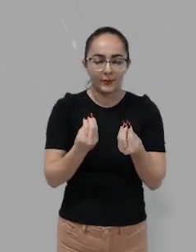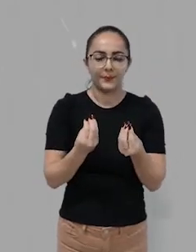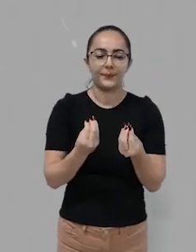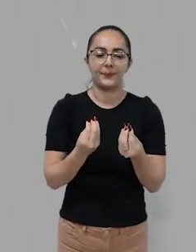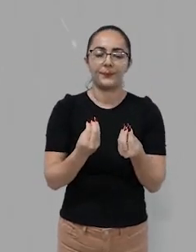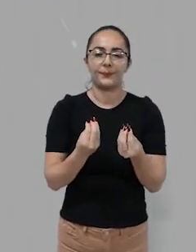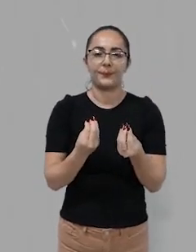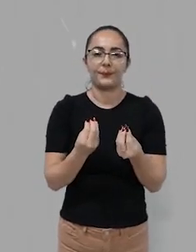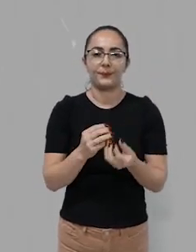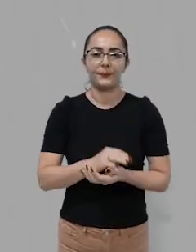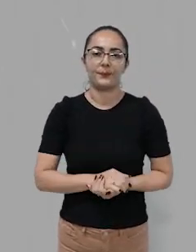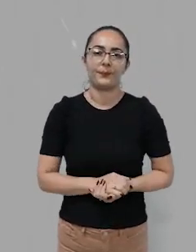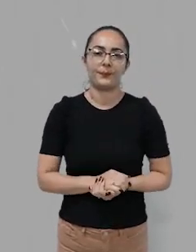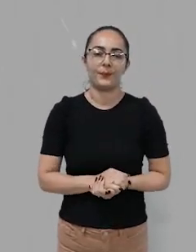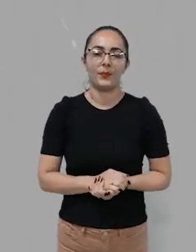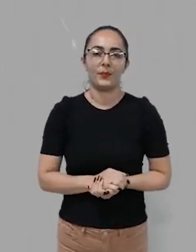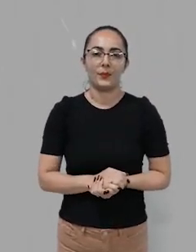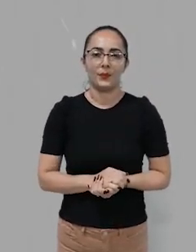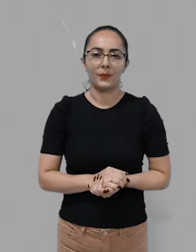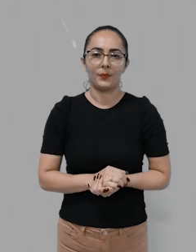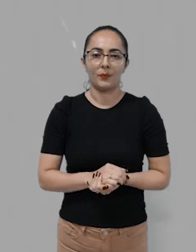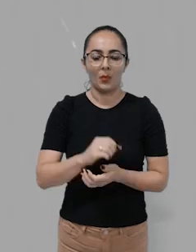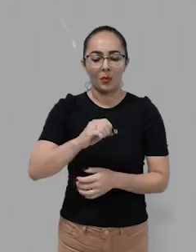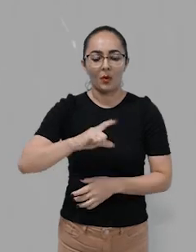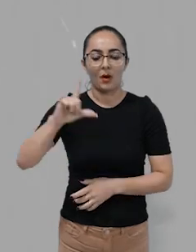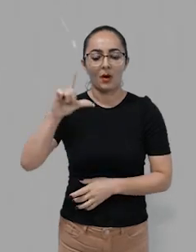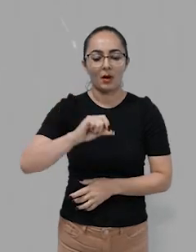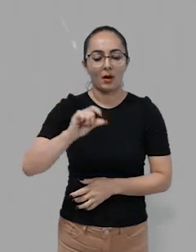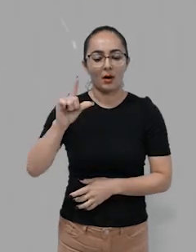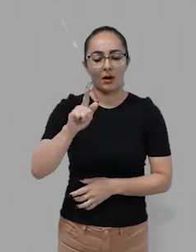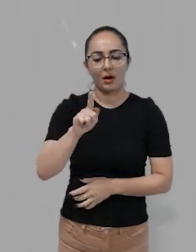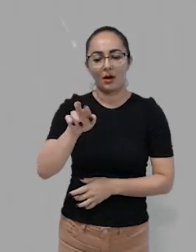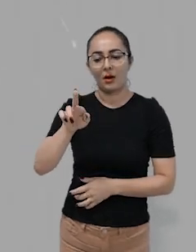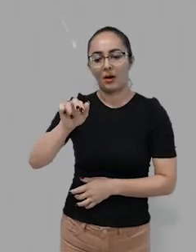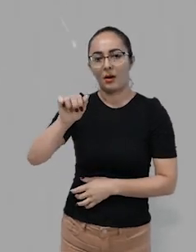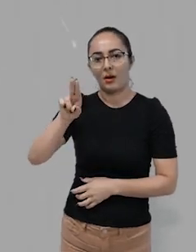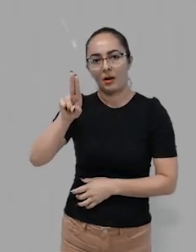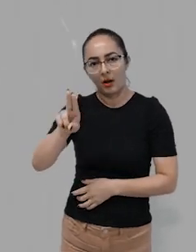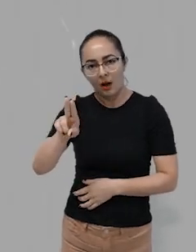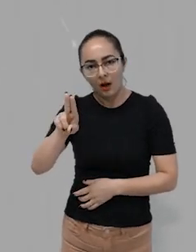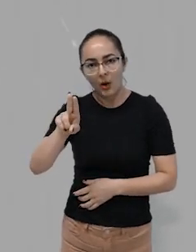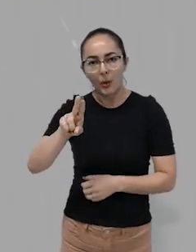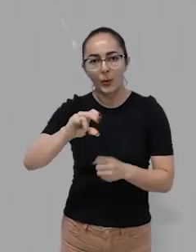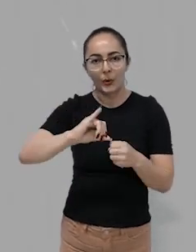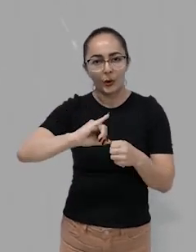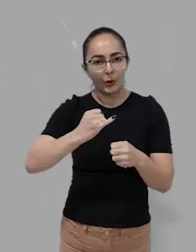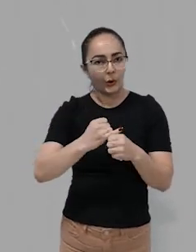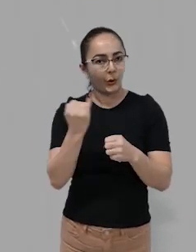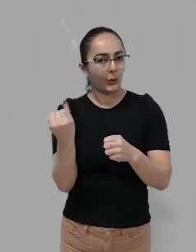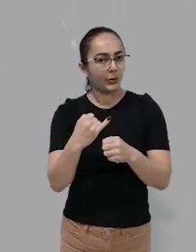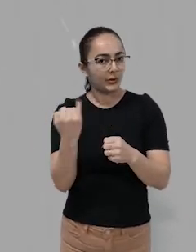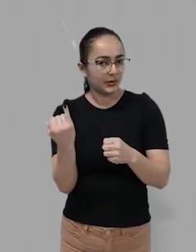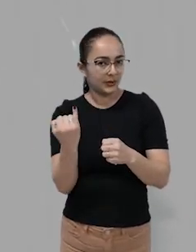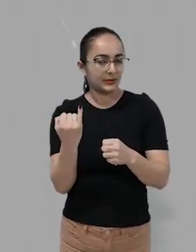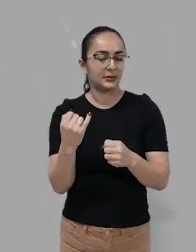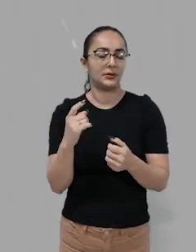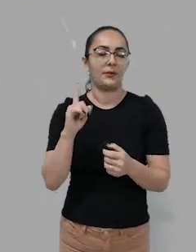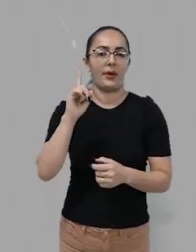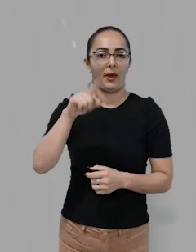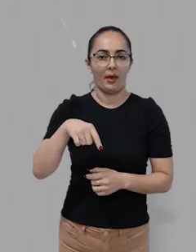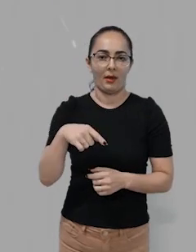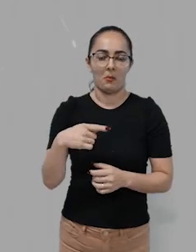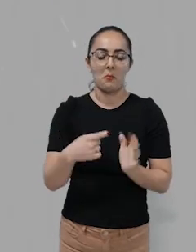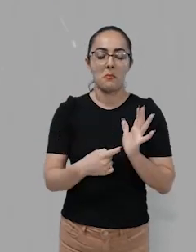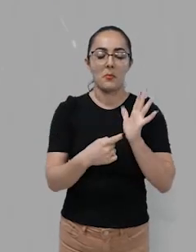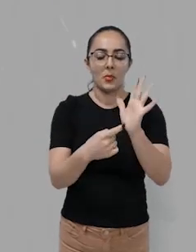a força do ácido é por meio do grau de ionização, que é uma expressão matemática que indica a quantidade de